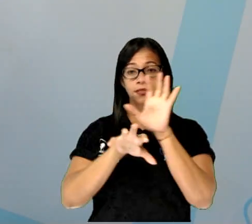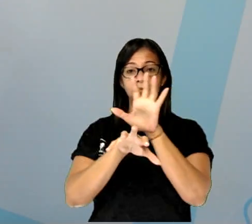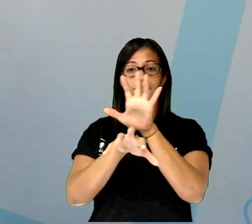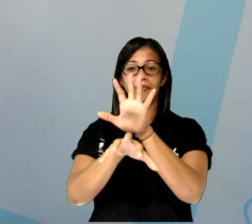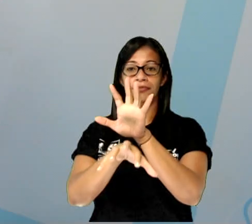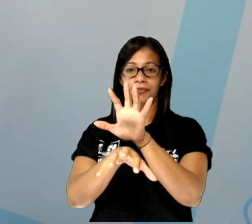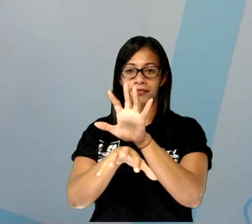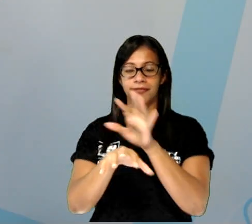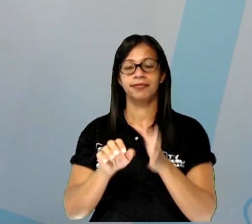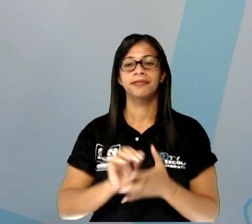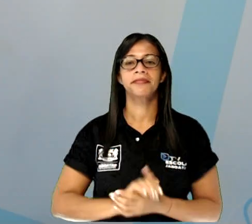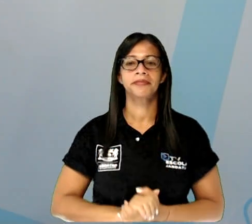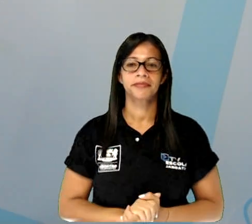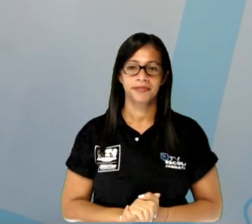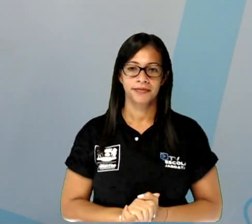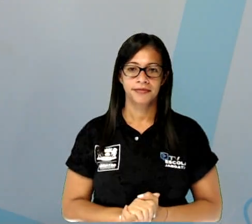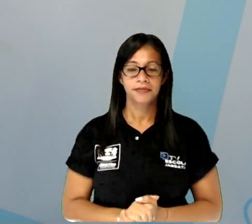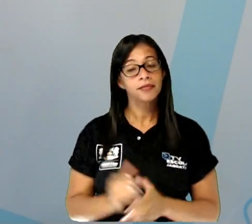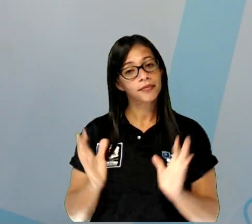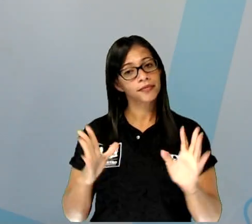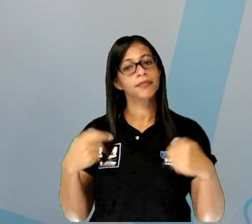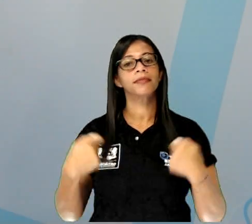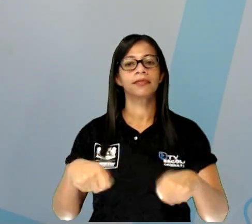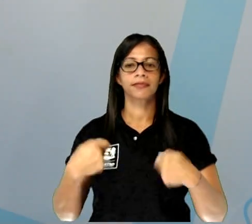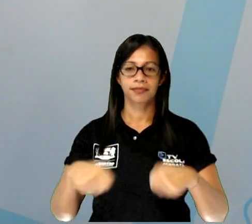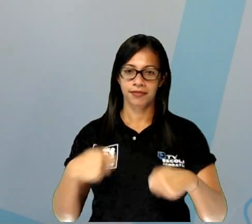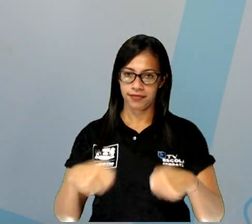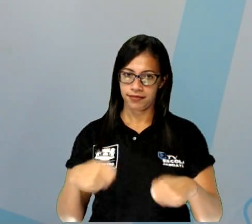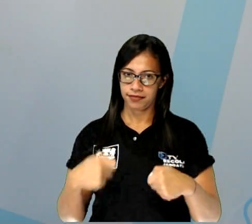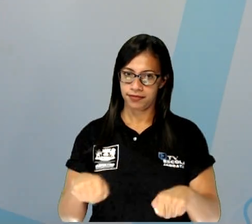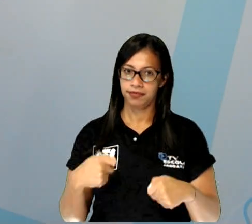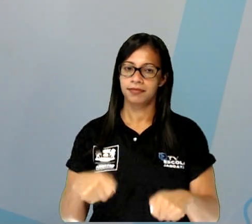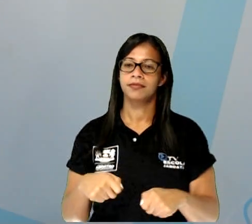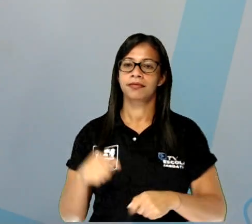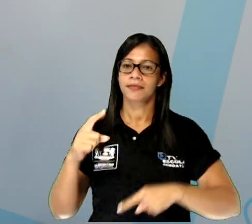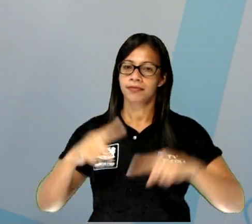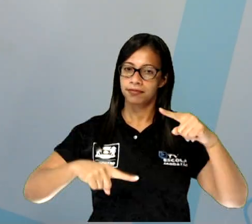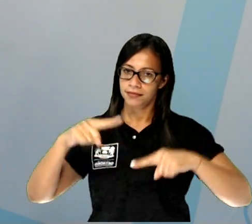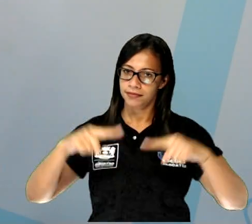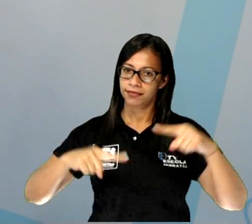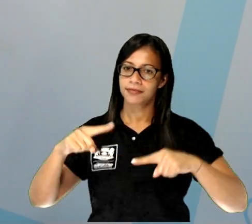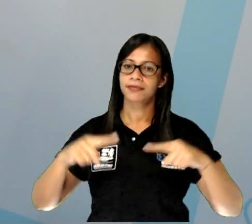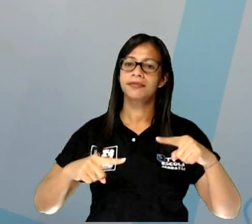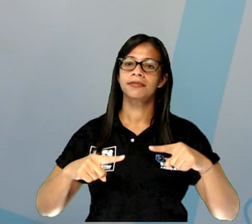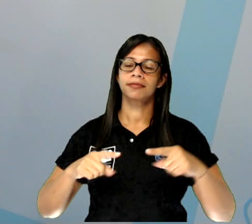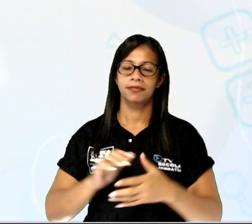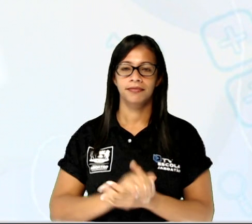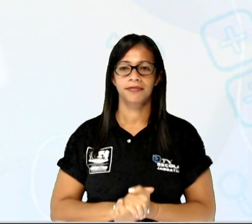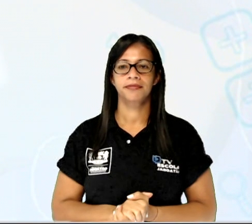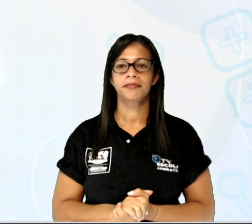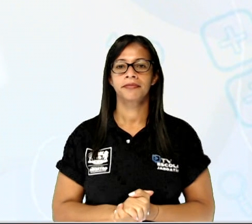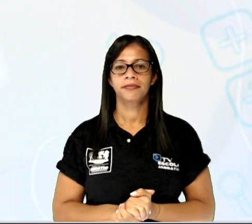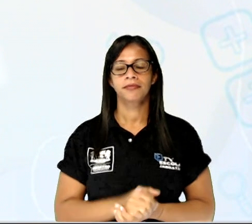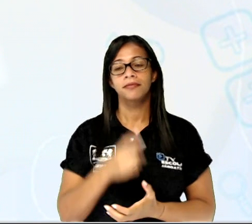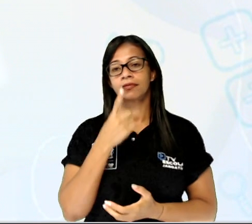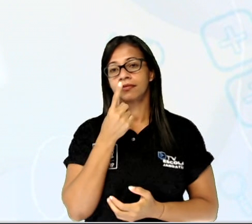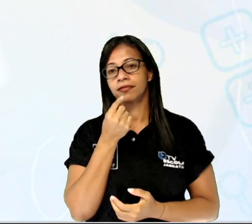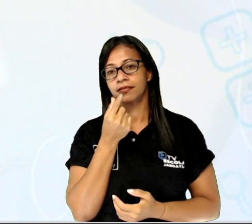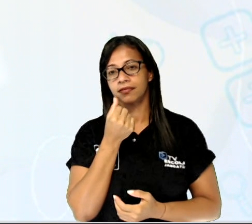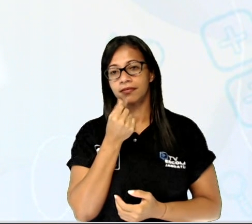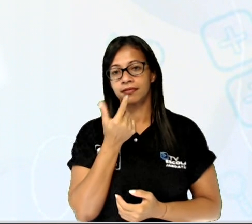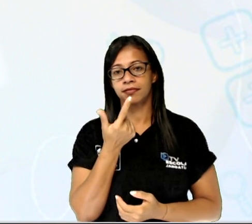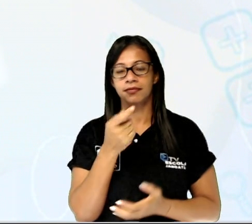comigo! Para a aula de hoje, vamos precisar separar alguns materiais que vocês já possuem. Lápis